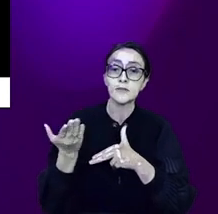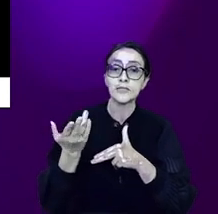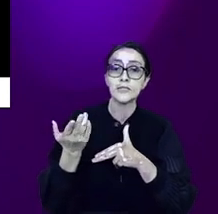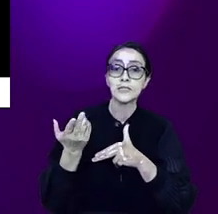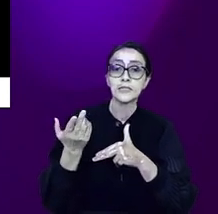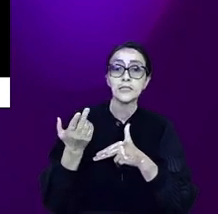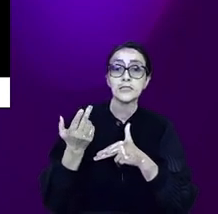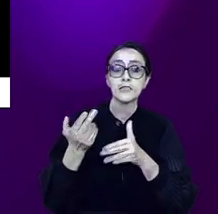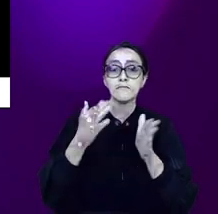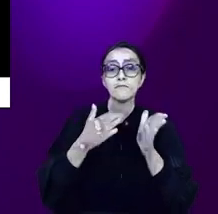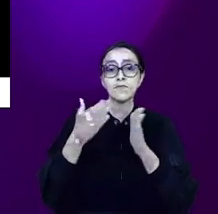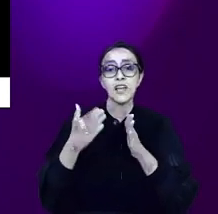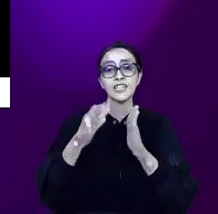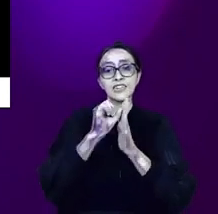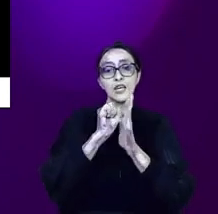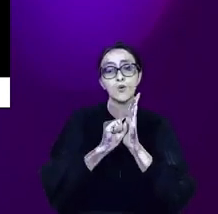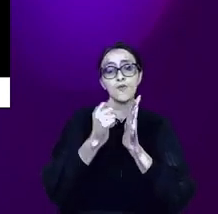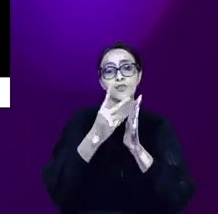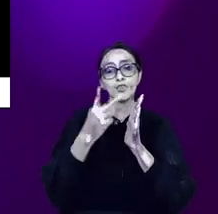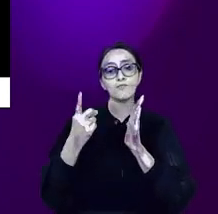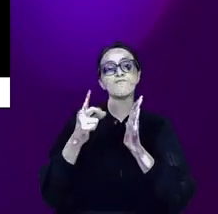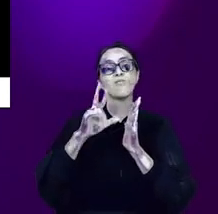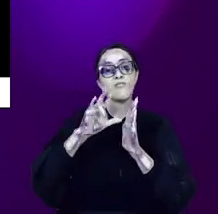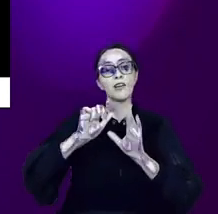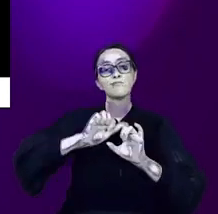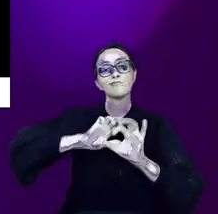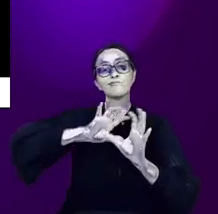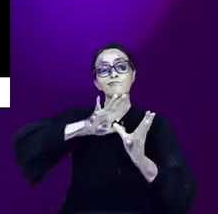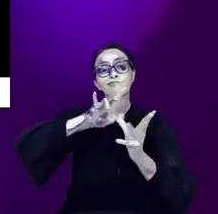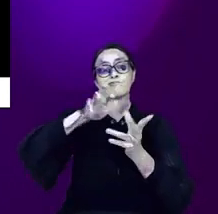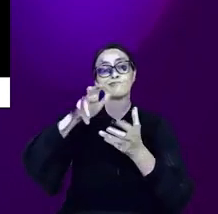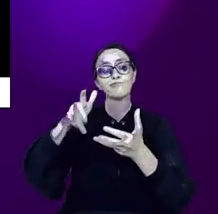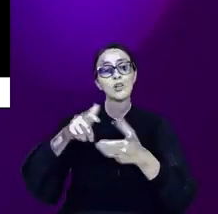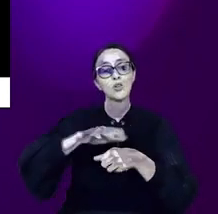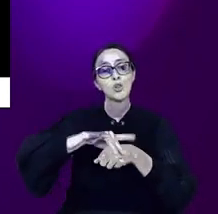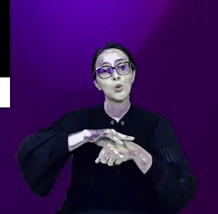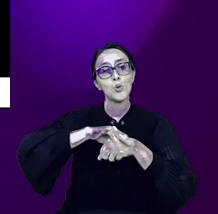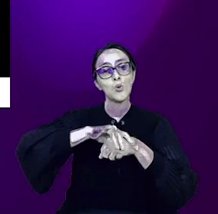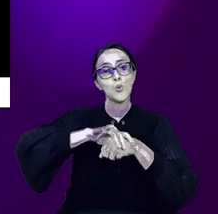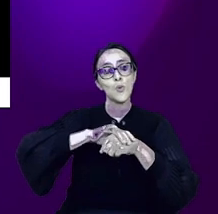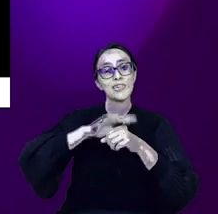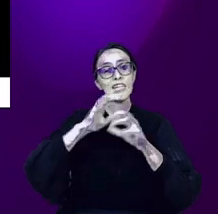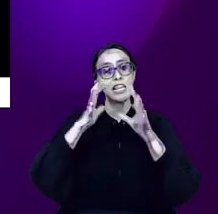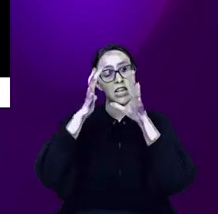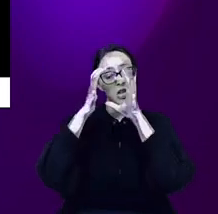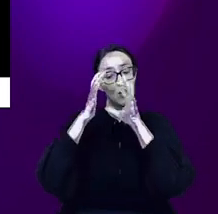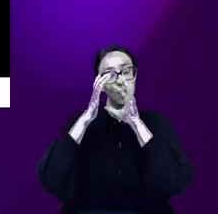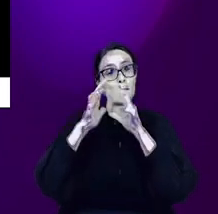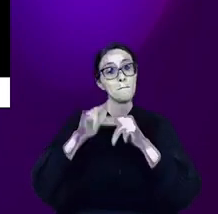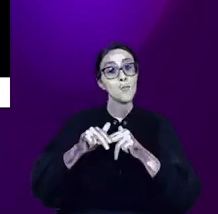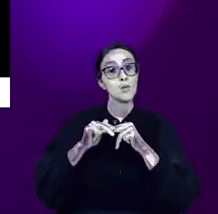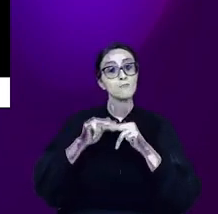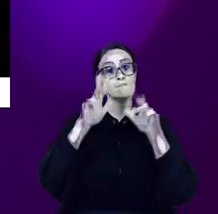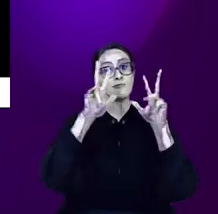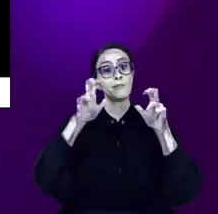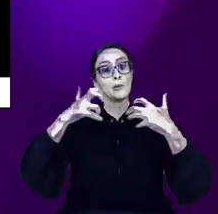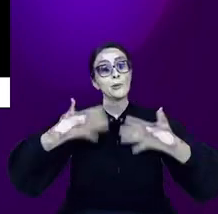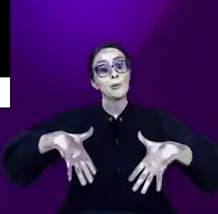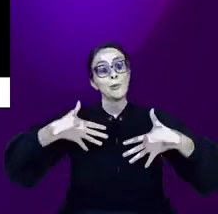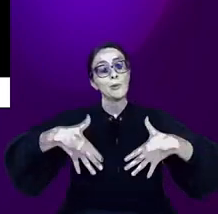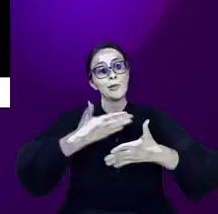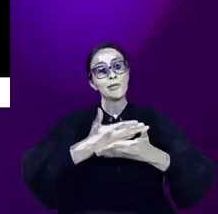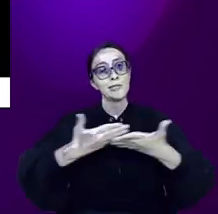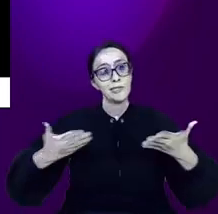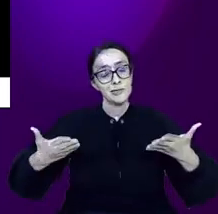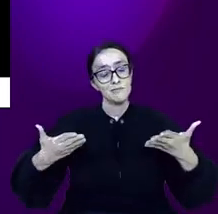uma parte do século XXI onde vai ser dominado pelas doenças neurológicas, então por isso a relevância desse tema, a relevância